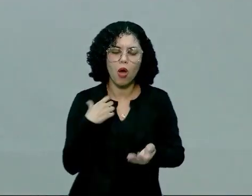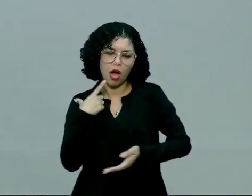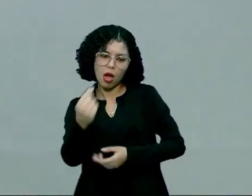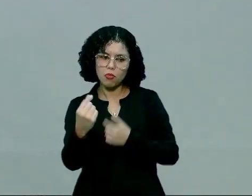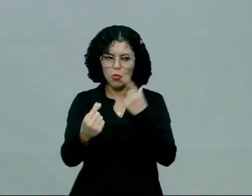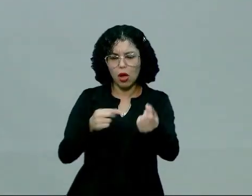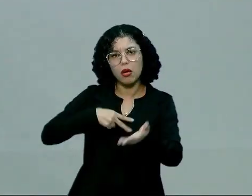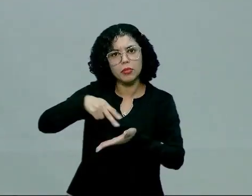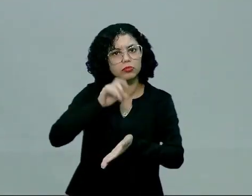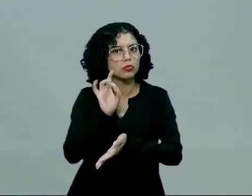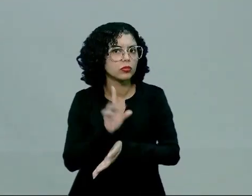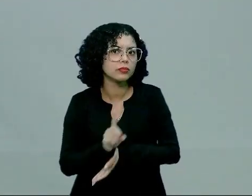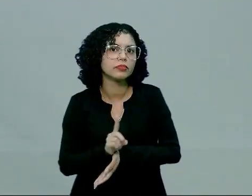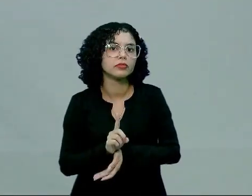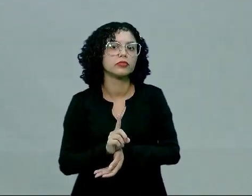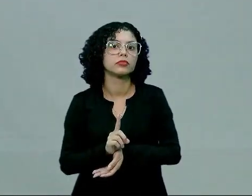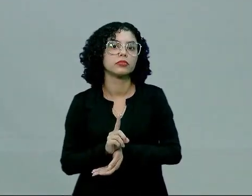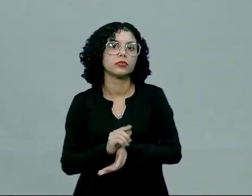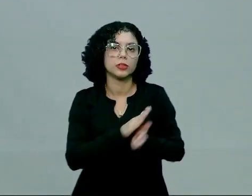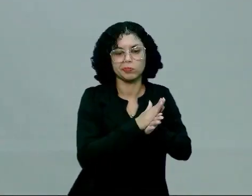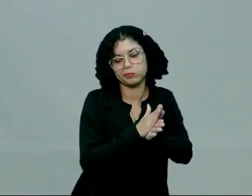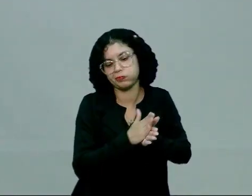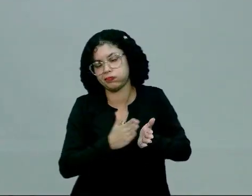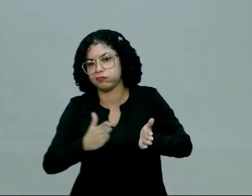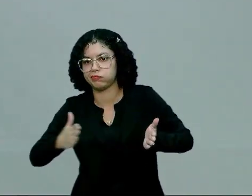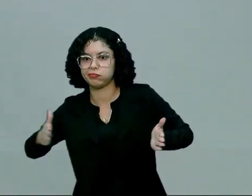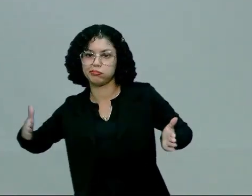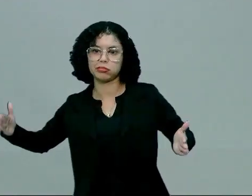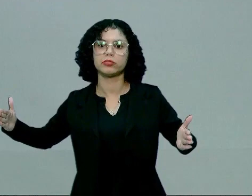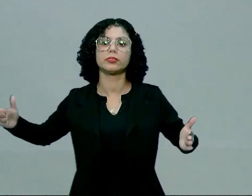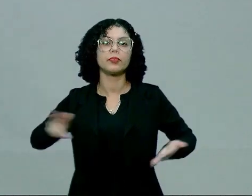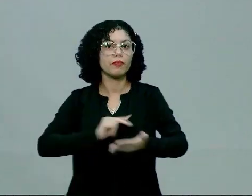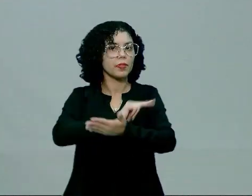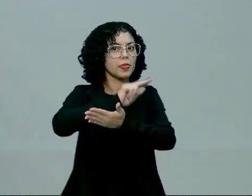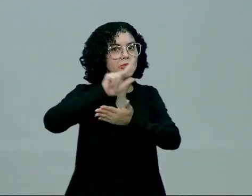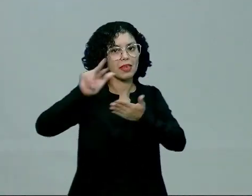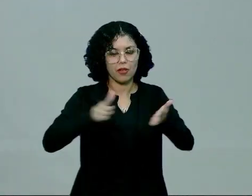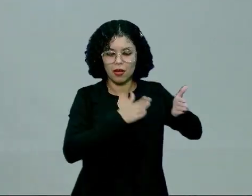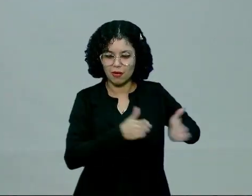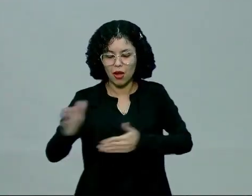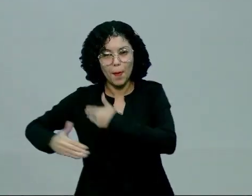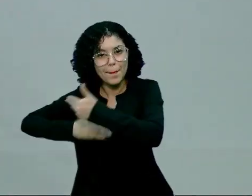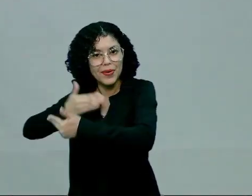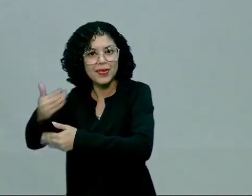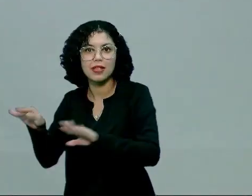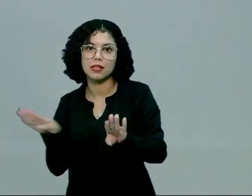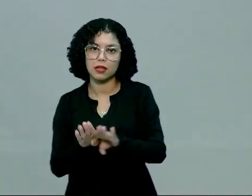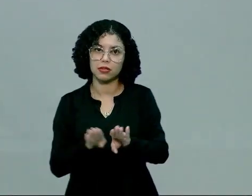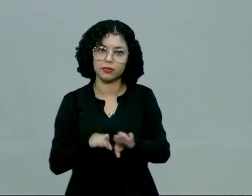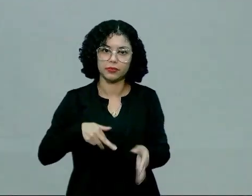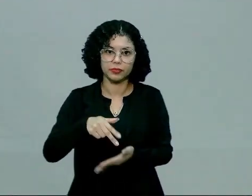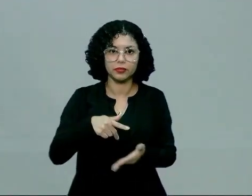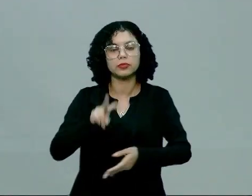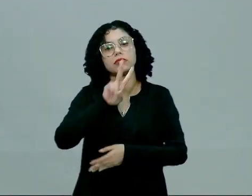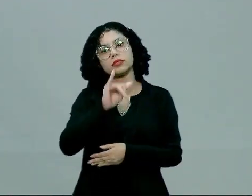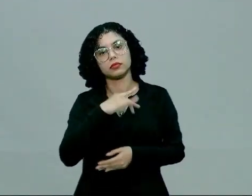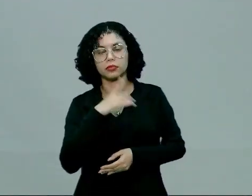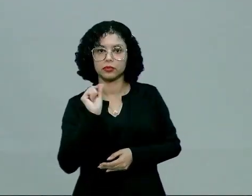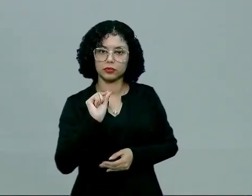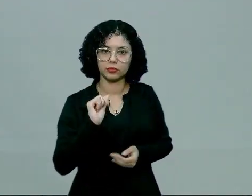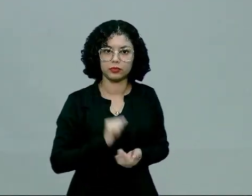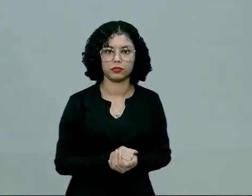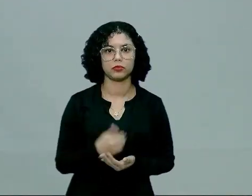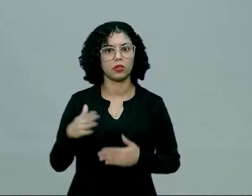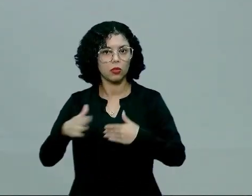corrida não é uma caminhada é uma jornada é uma maratona tem várias etapas vários processos e esse caminhar foi o que nos